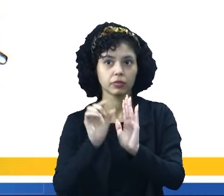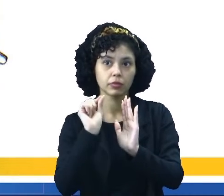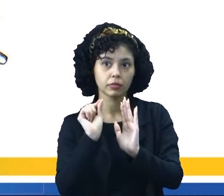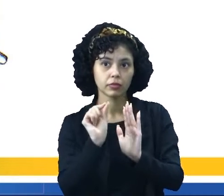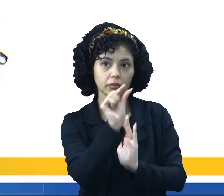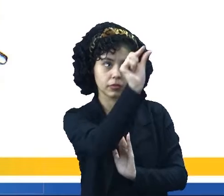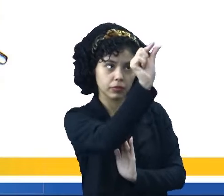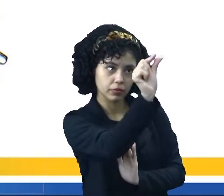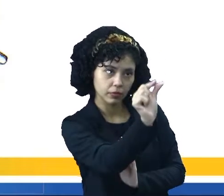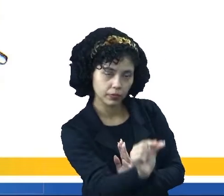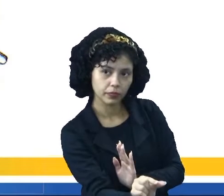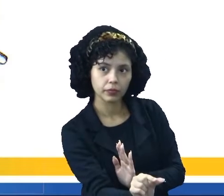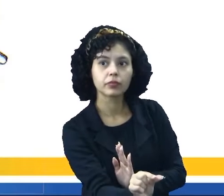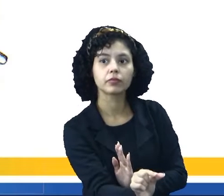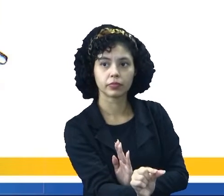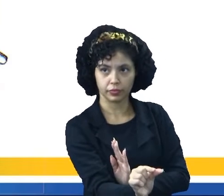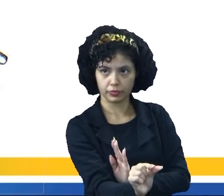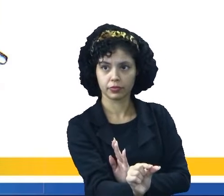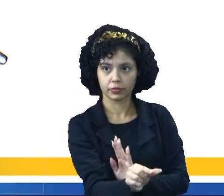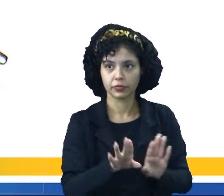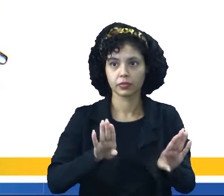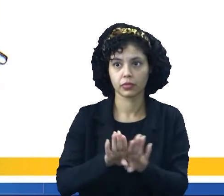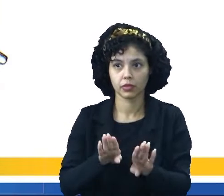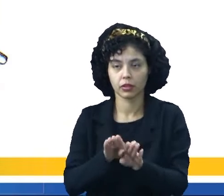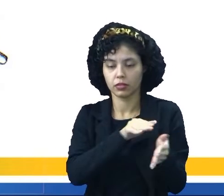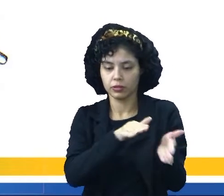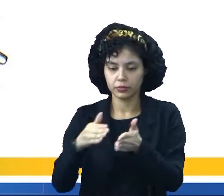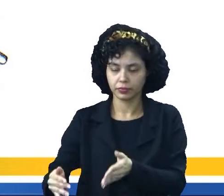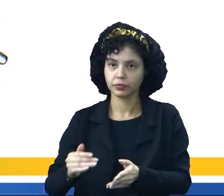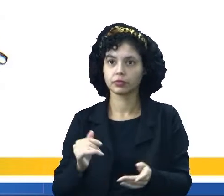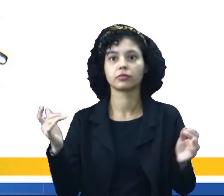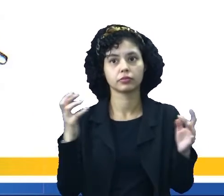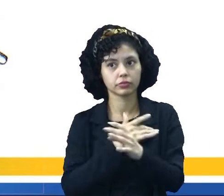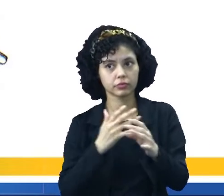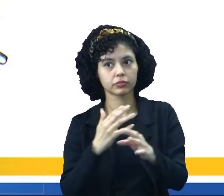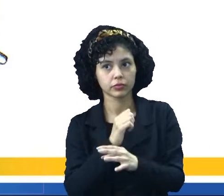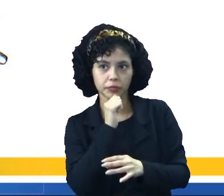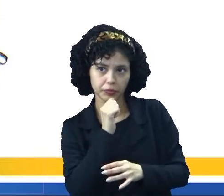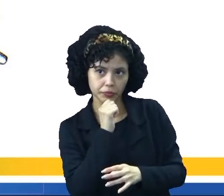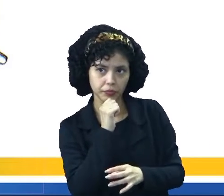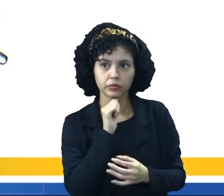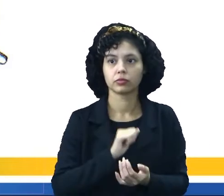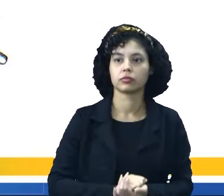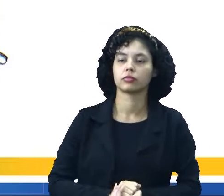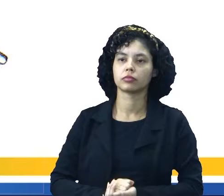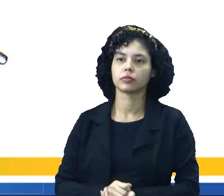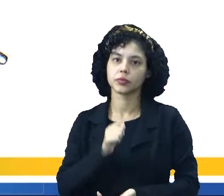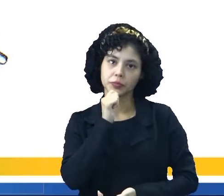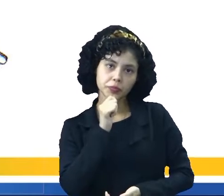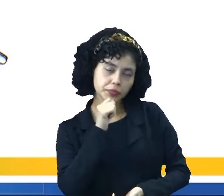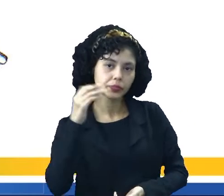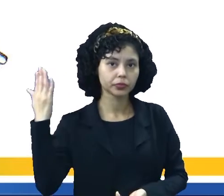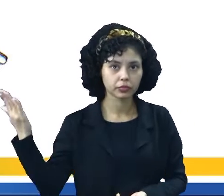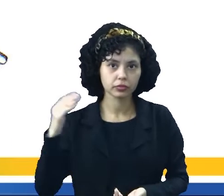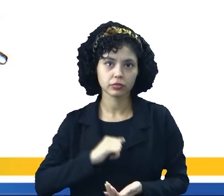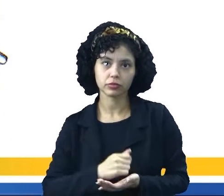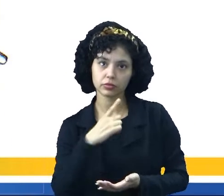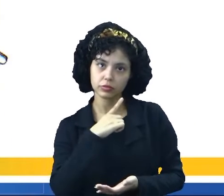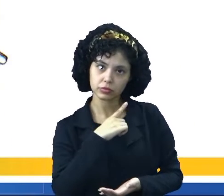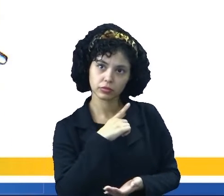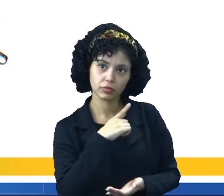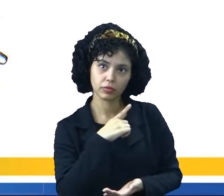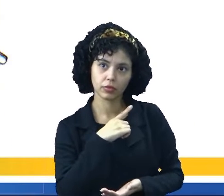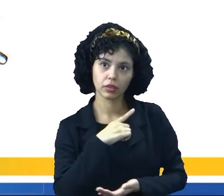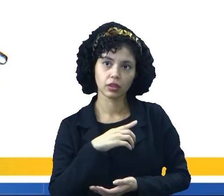aí o chamado tronco cefálico, que também faz parte do sistema nervoso central. Então, do tronco cefálico, diretamente do